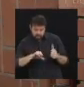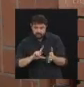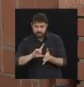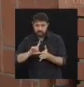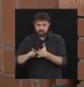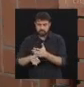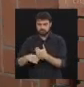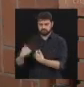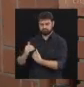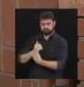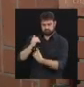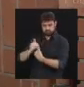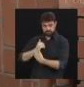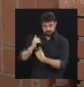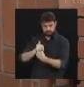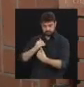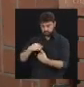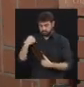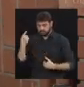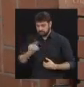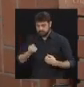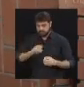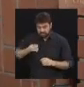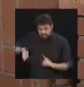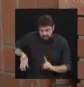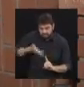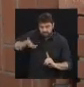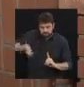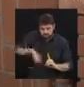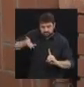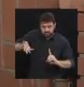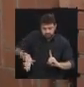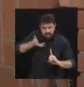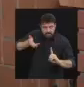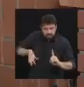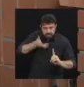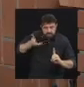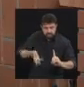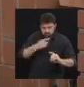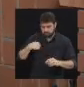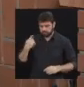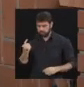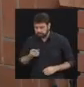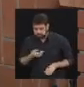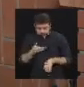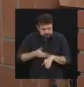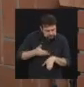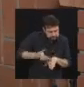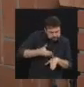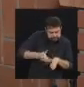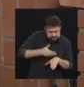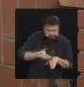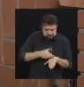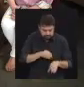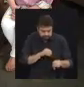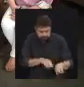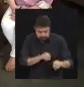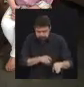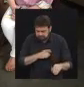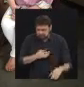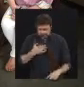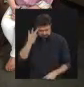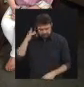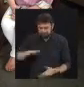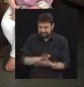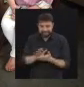depois nos orientou que a gente procurasse estimular a Amanda, né? E nós começamos a fazer esse estímulo, mas sem